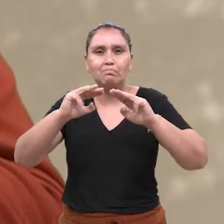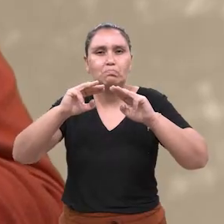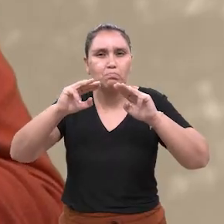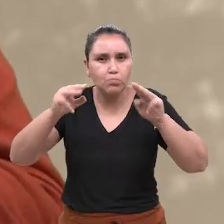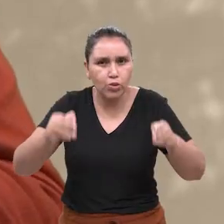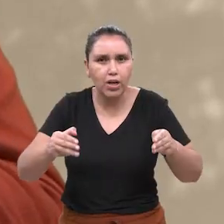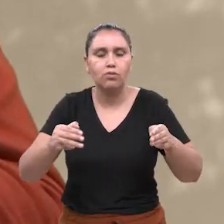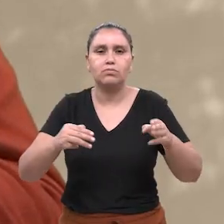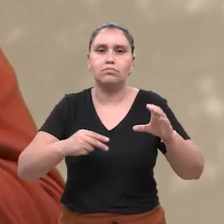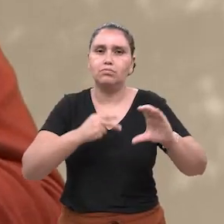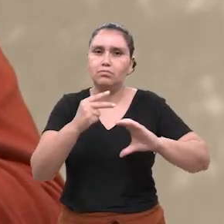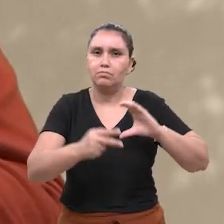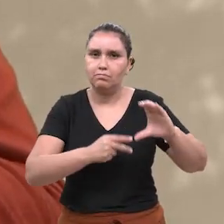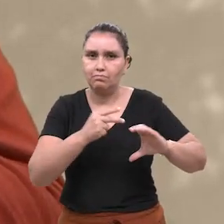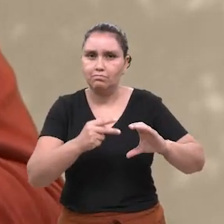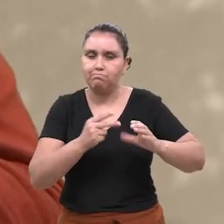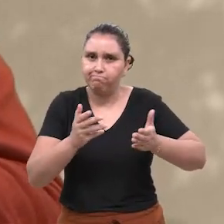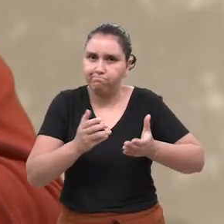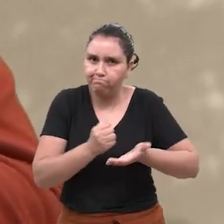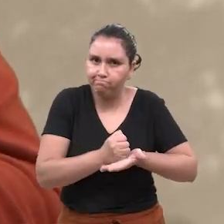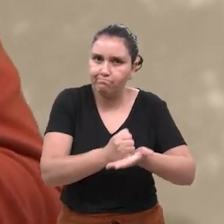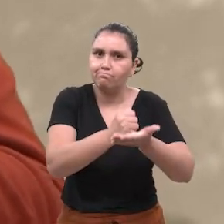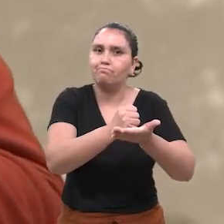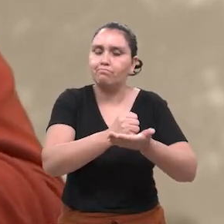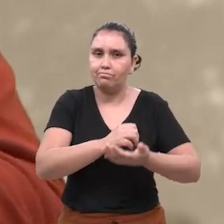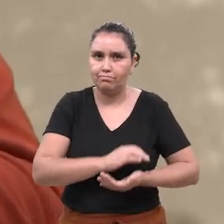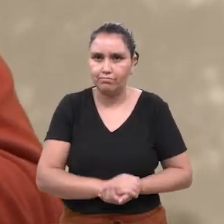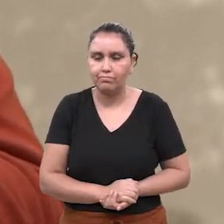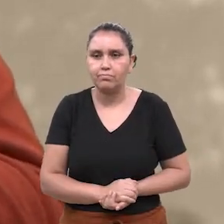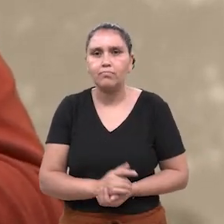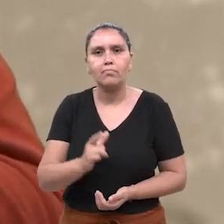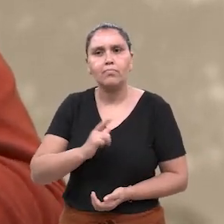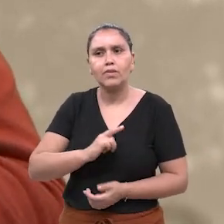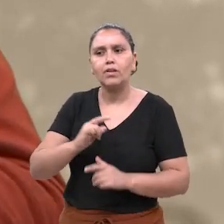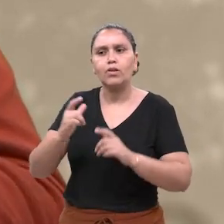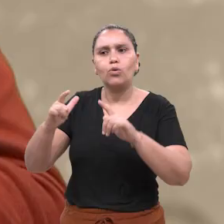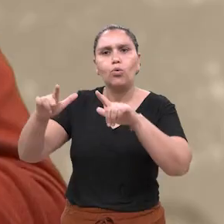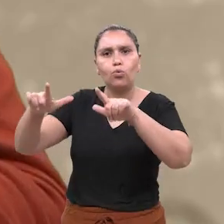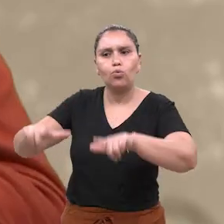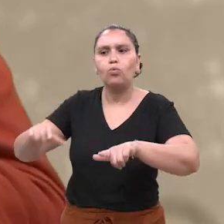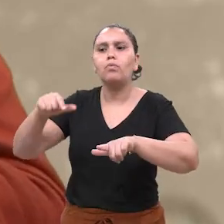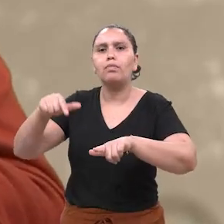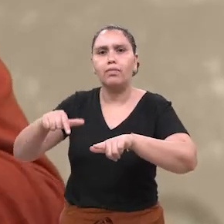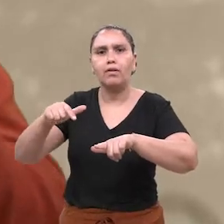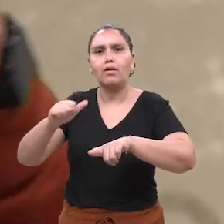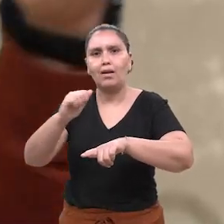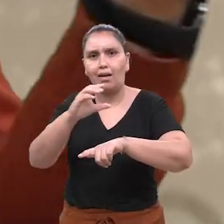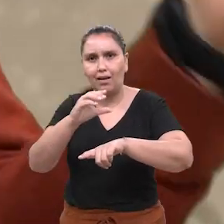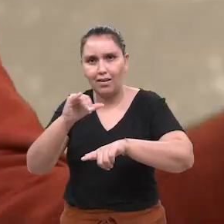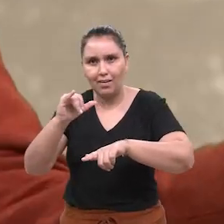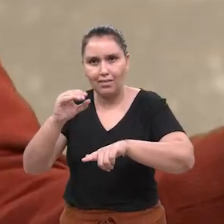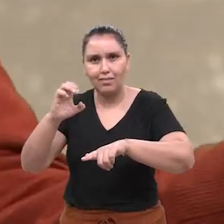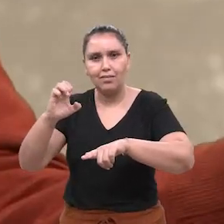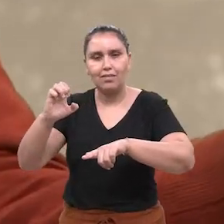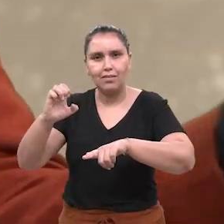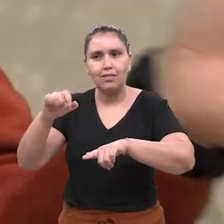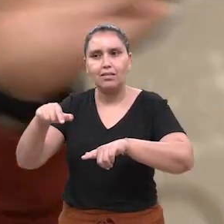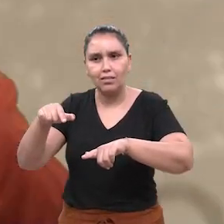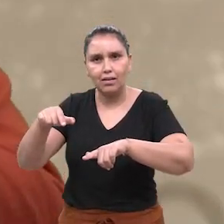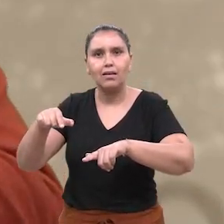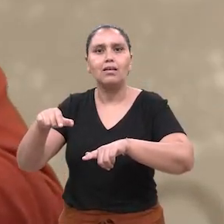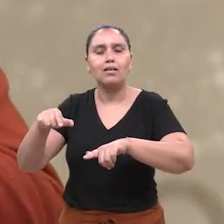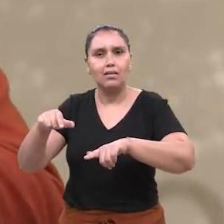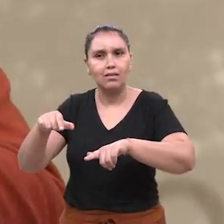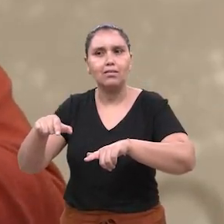Legislativo. Eu dizia sempre, a CIE tem um memorial da CIE que conta desde o primeiro